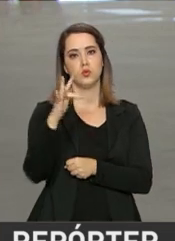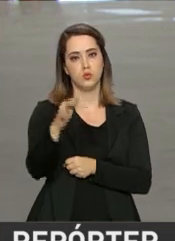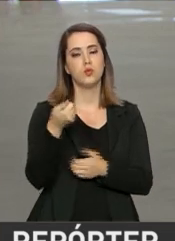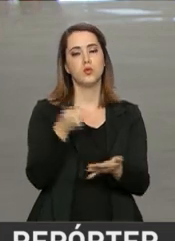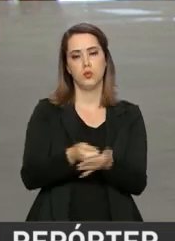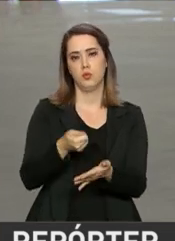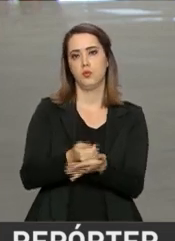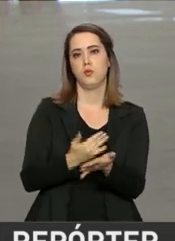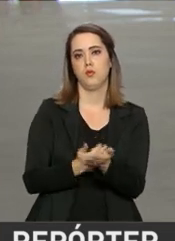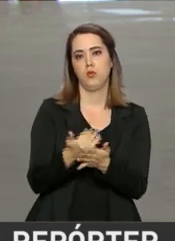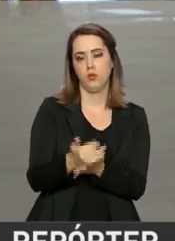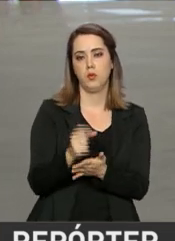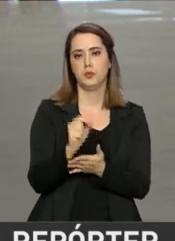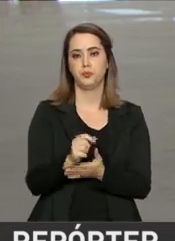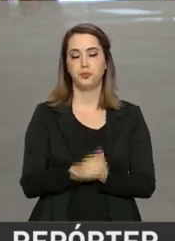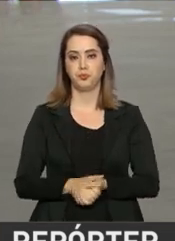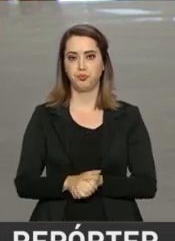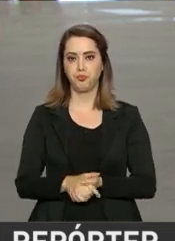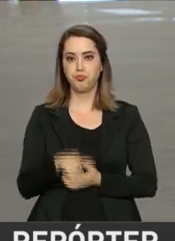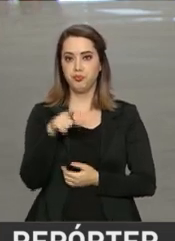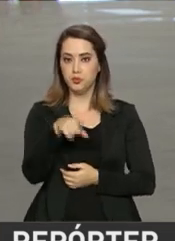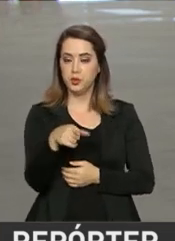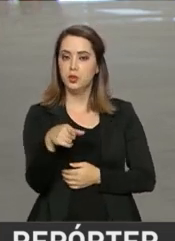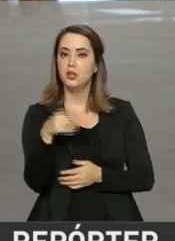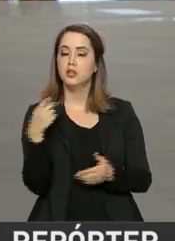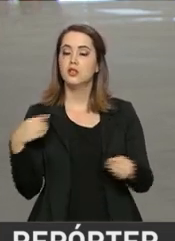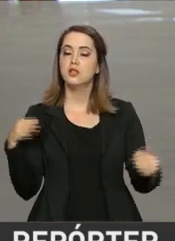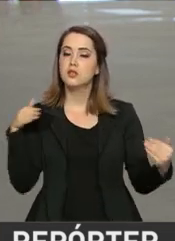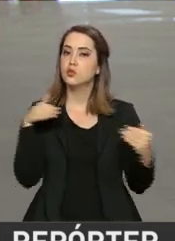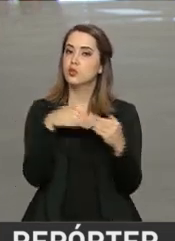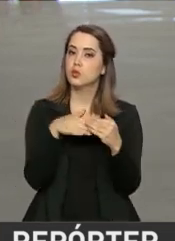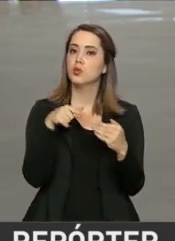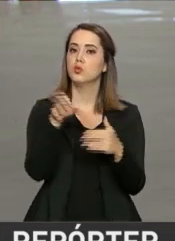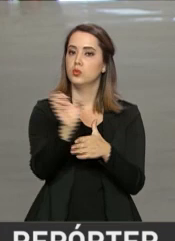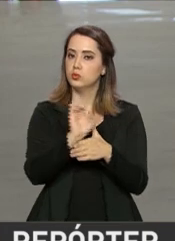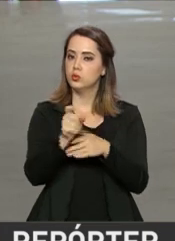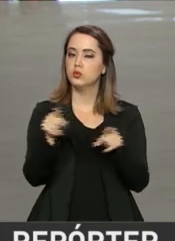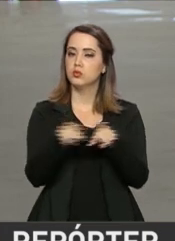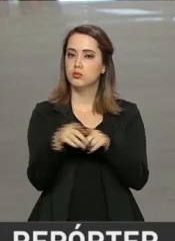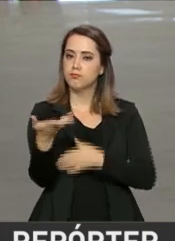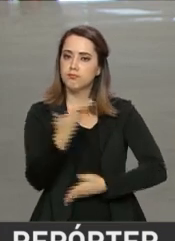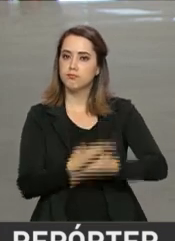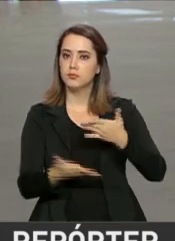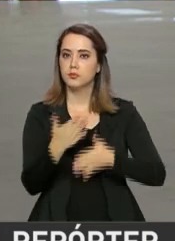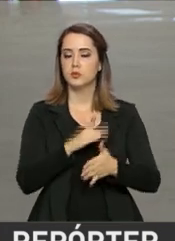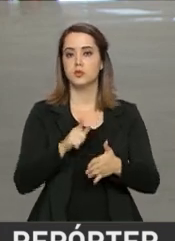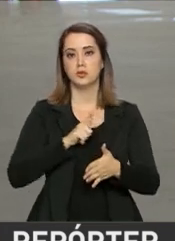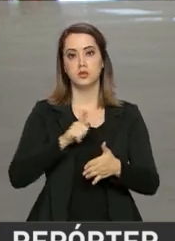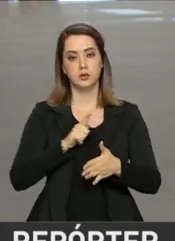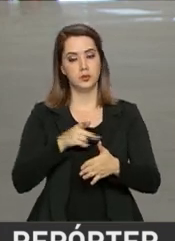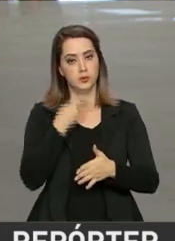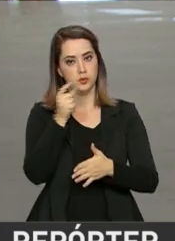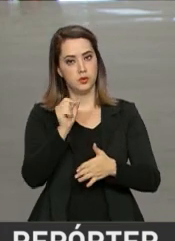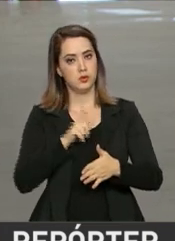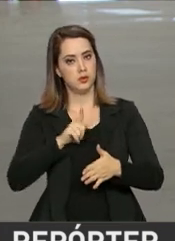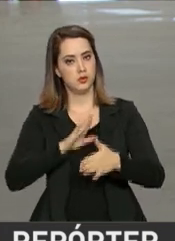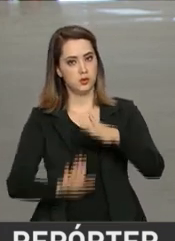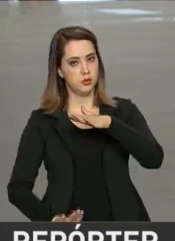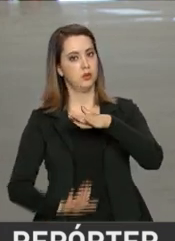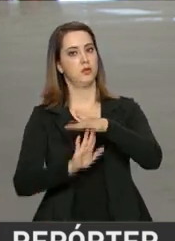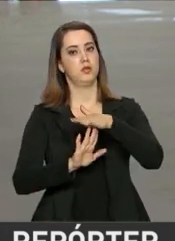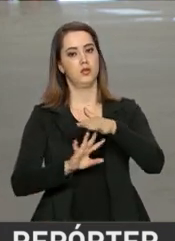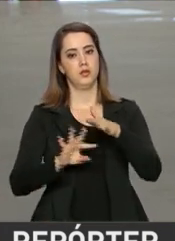até Janeiro do ano que vem por meio deste acordo os estados também se comprometeram a limitar o aumento dos gastos